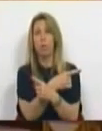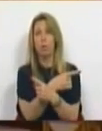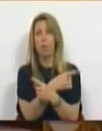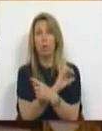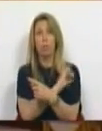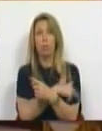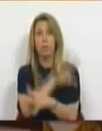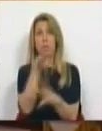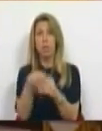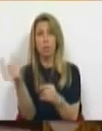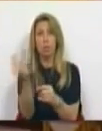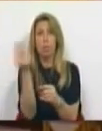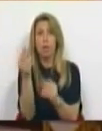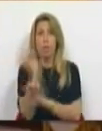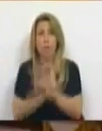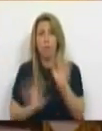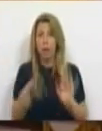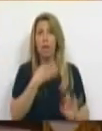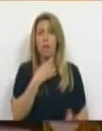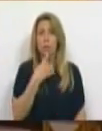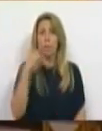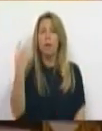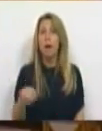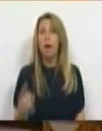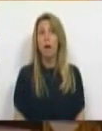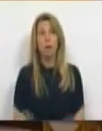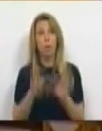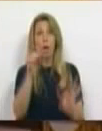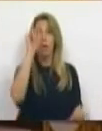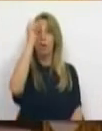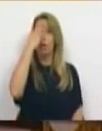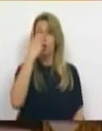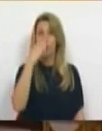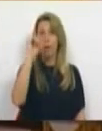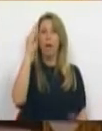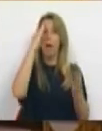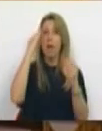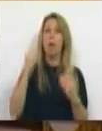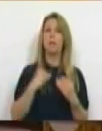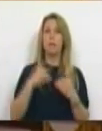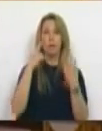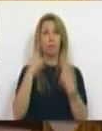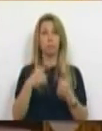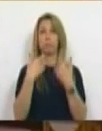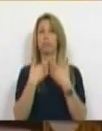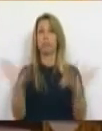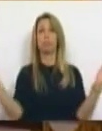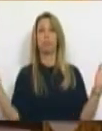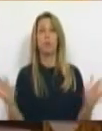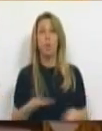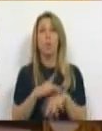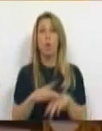potências dentro de uma União Europeia em profunda crise e, como a história nos ensina, isso escancara a porta à